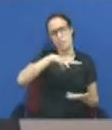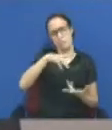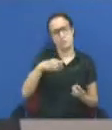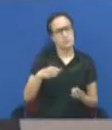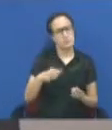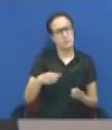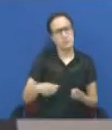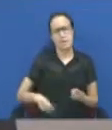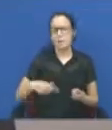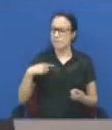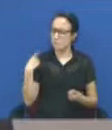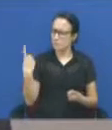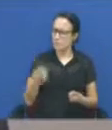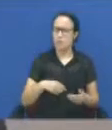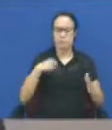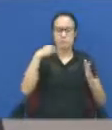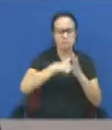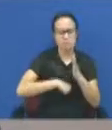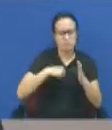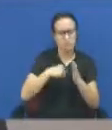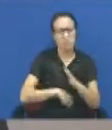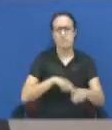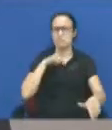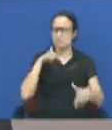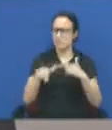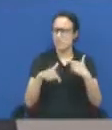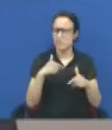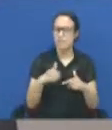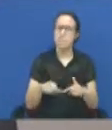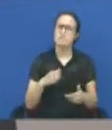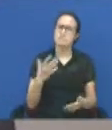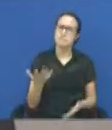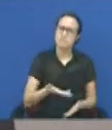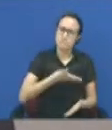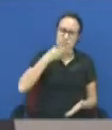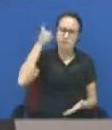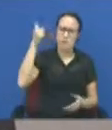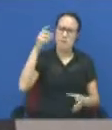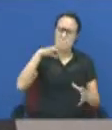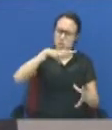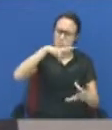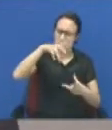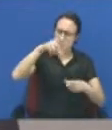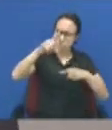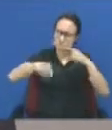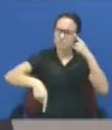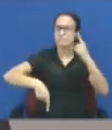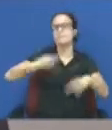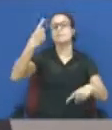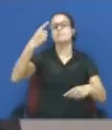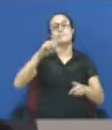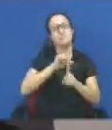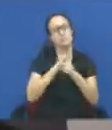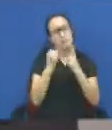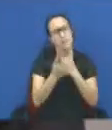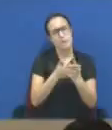gente trabalha, para que nós possamos ter um mundo melhor, uma sociedade diferente, né, do que essa que nós